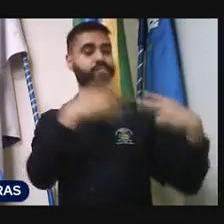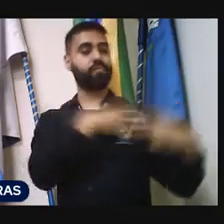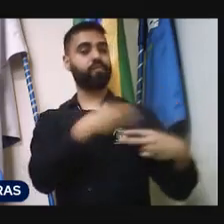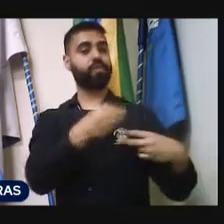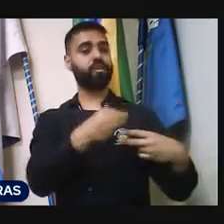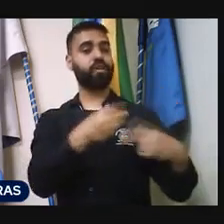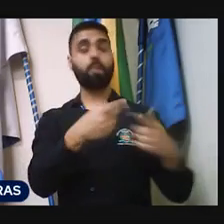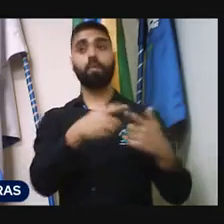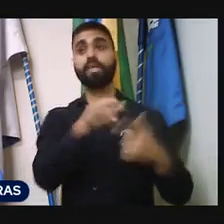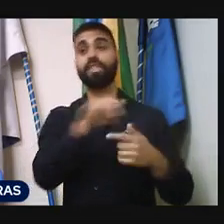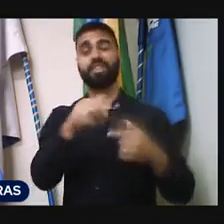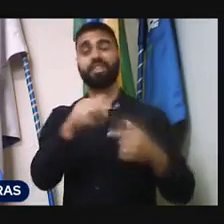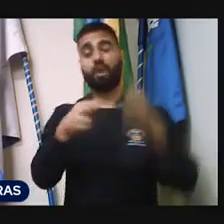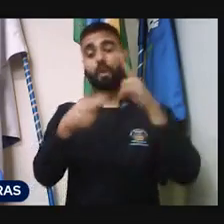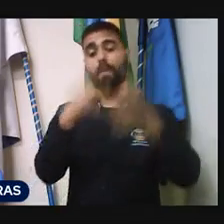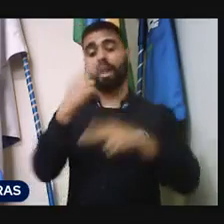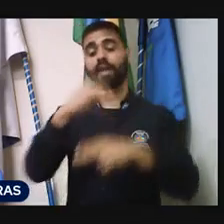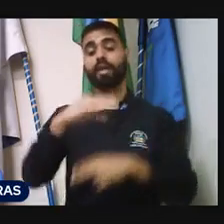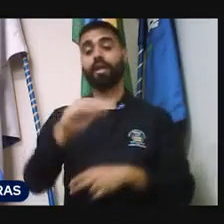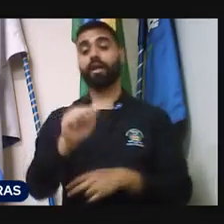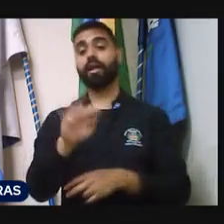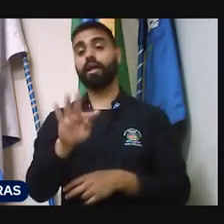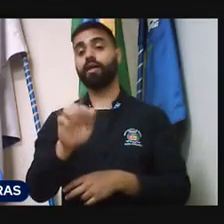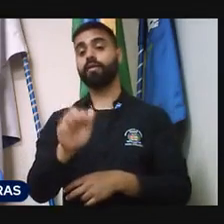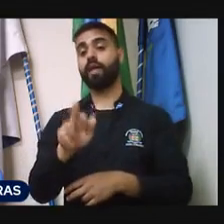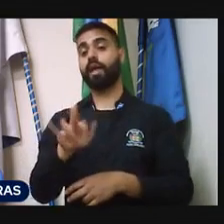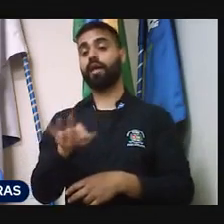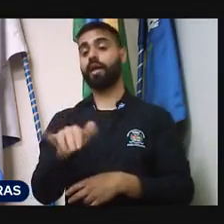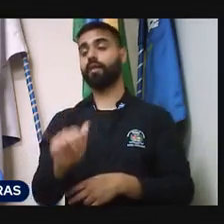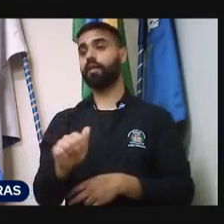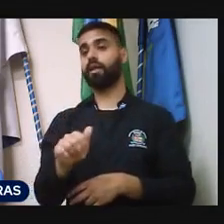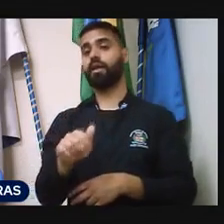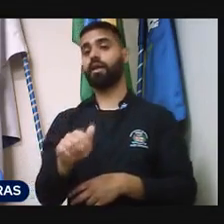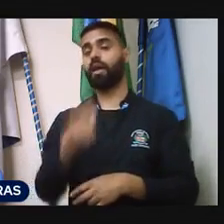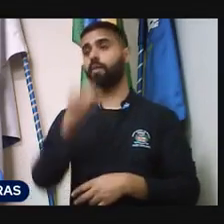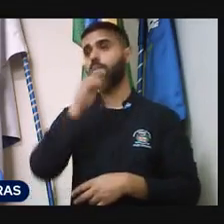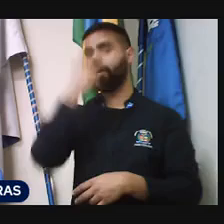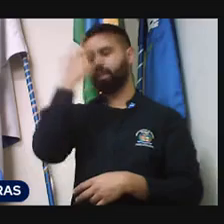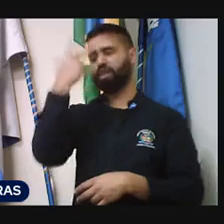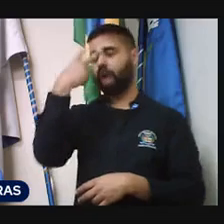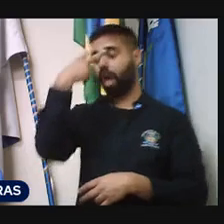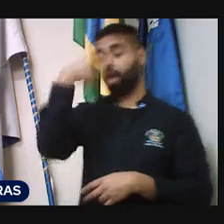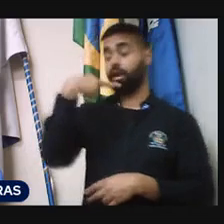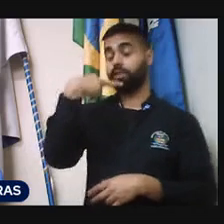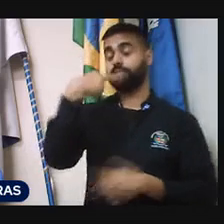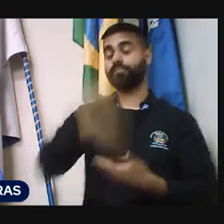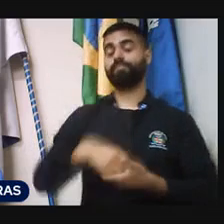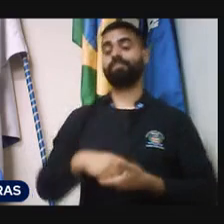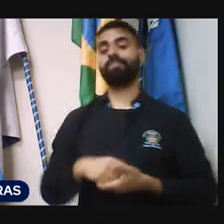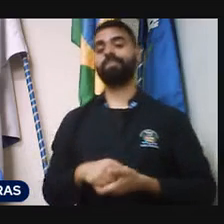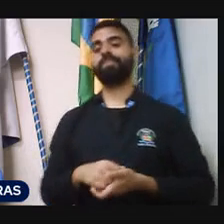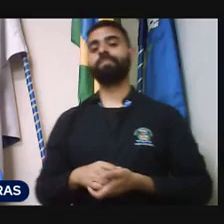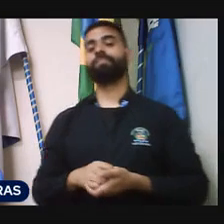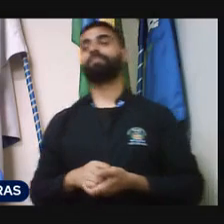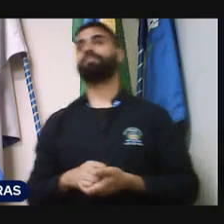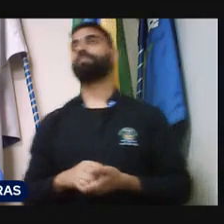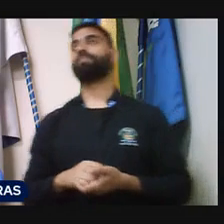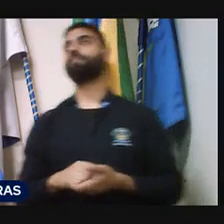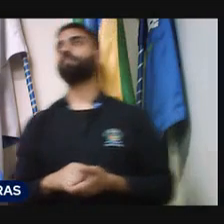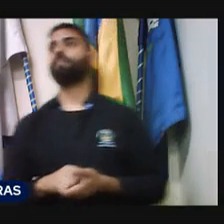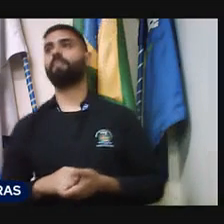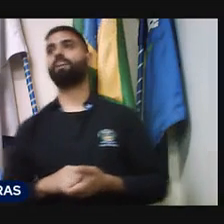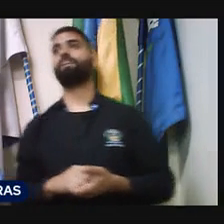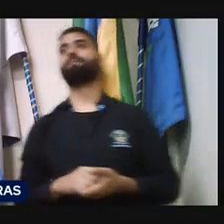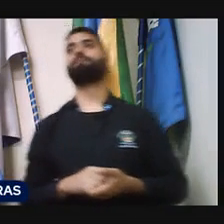é porque senão operar de catarata chega num certo ponto que a pessoa tá cega bom E que